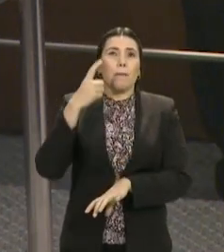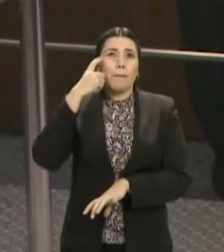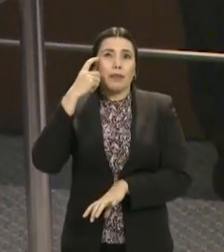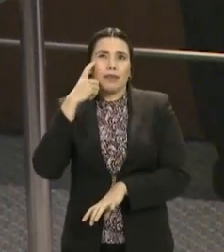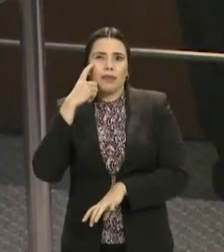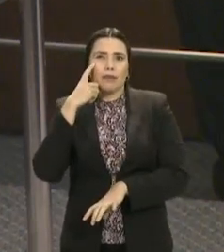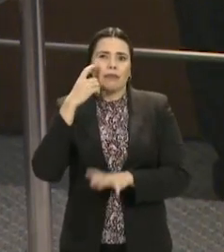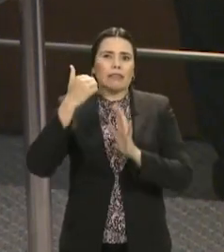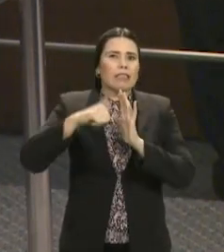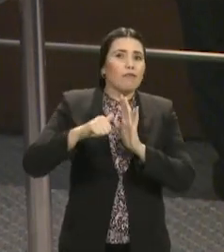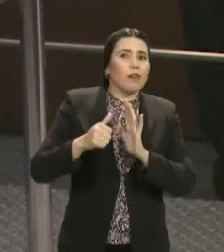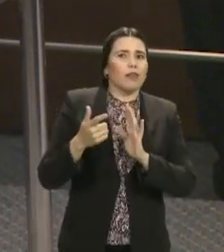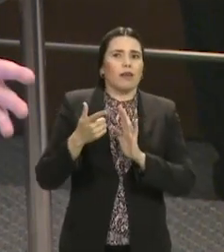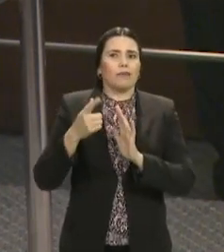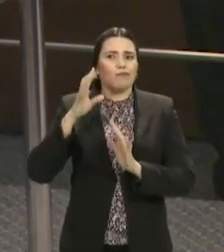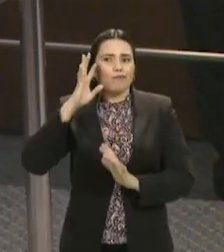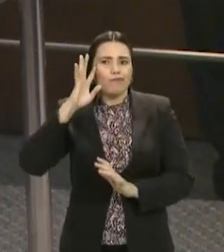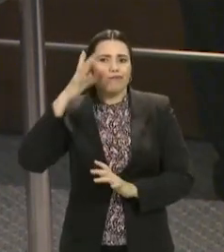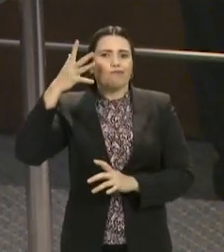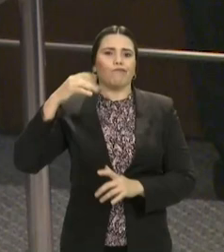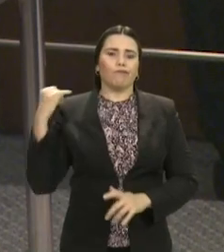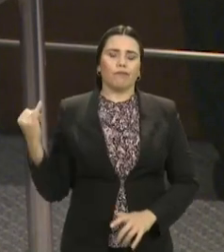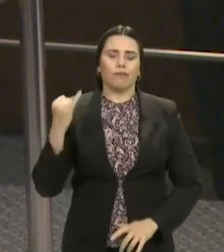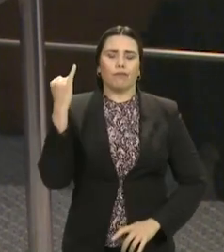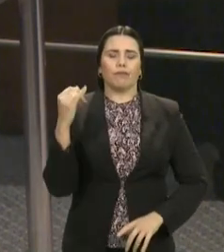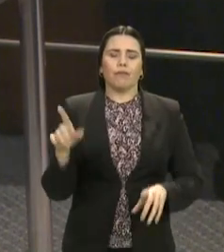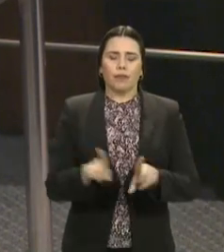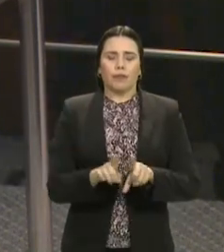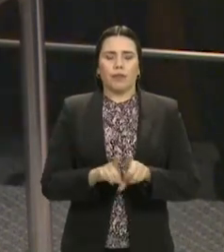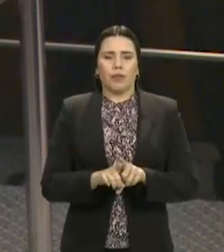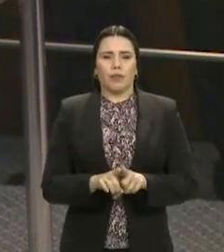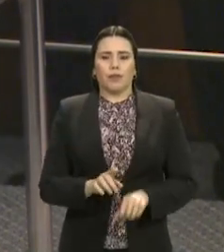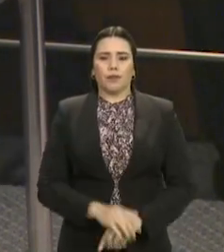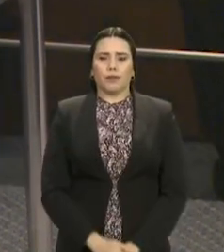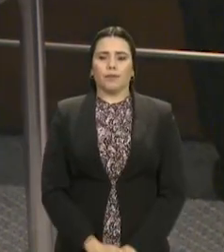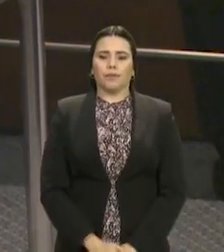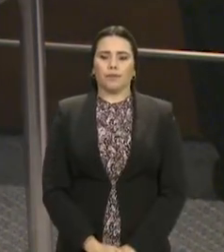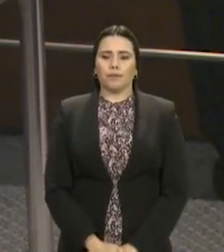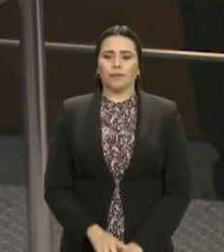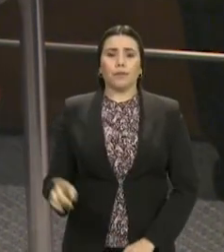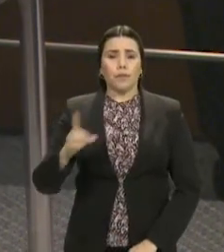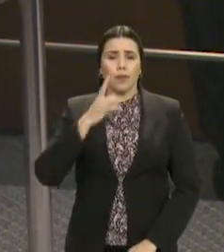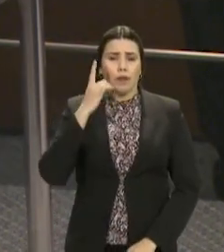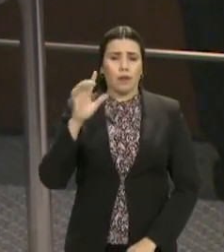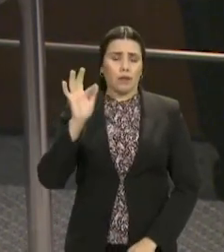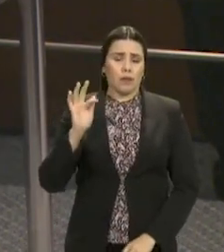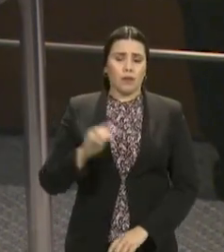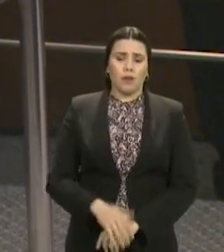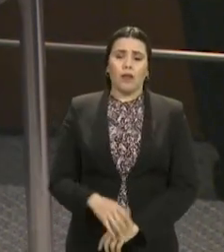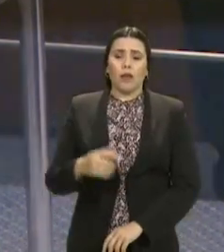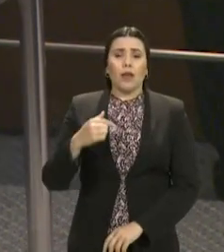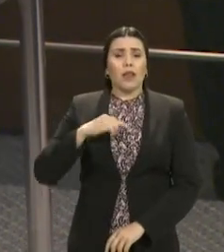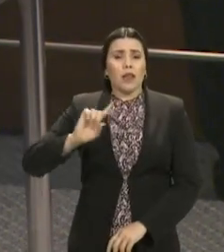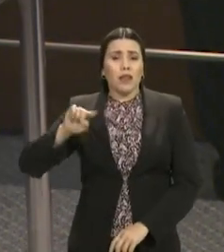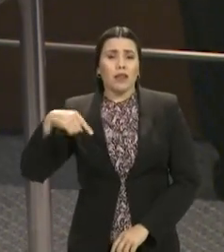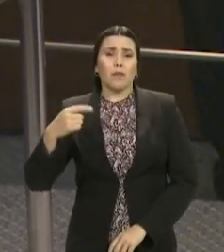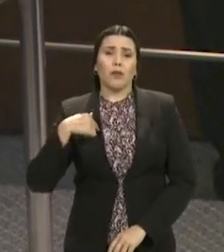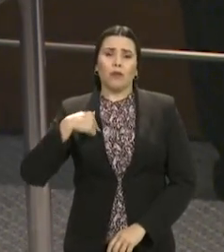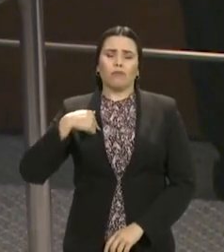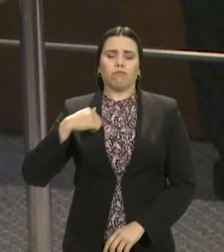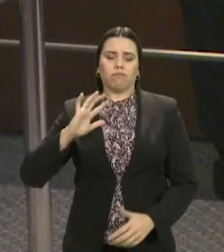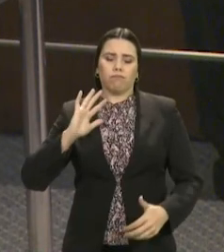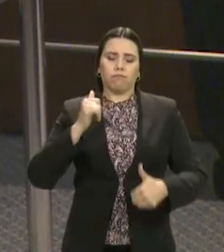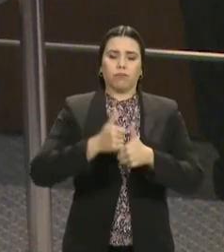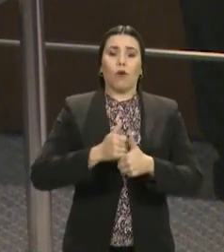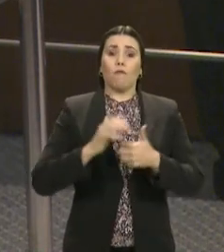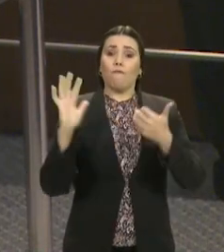de 2 vezes deputado federal, tive a oportunidade que Deus e o povo me deu de estar ao lado do governador Flávio Dino. Um